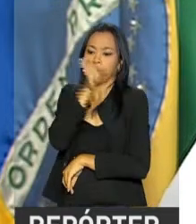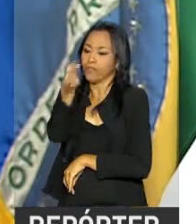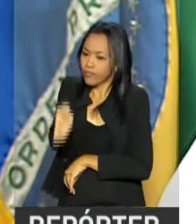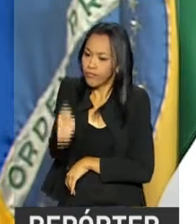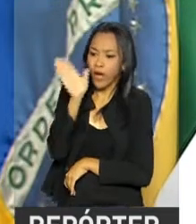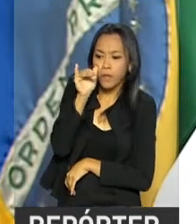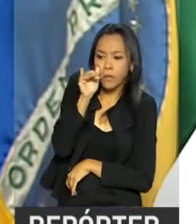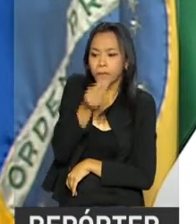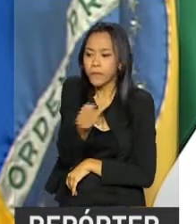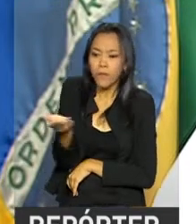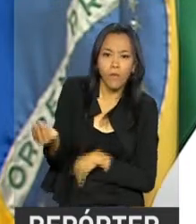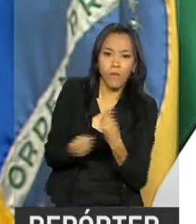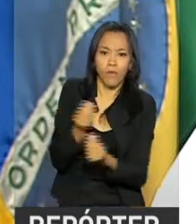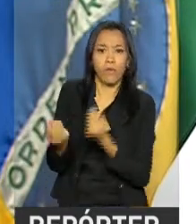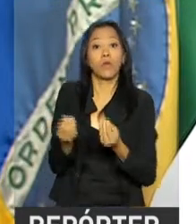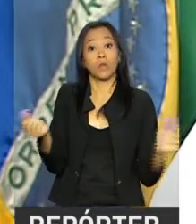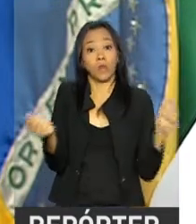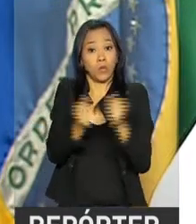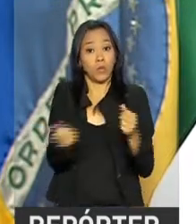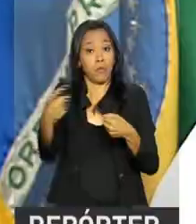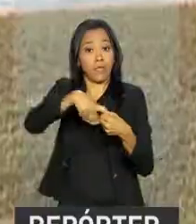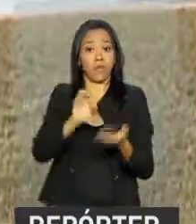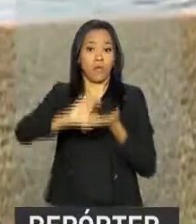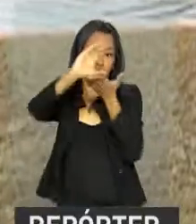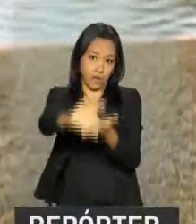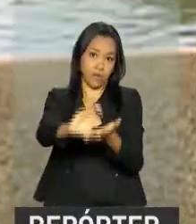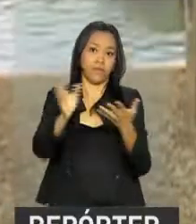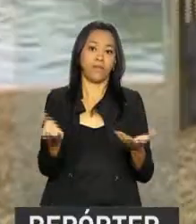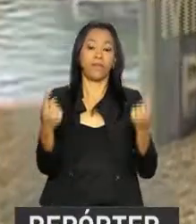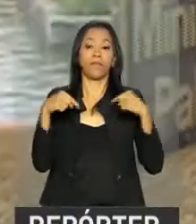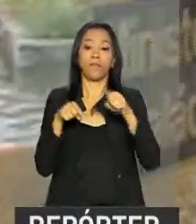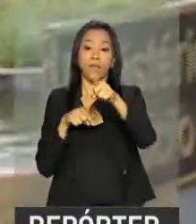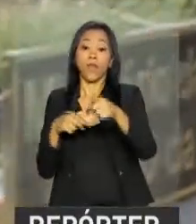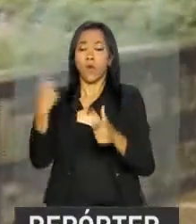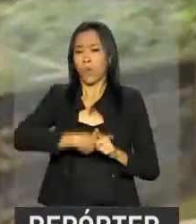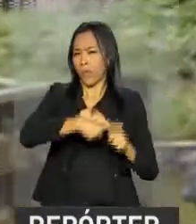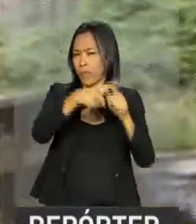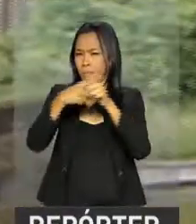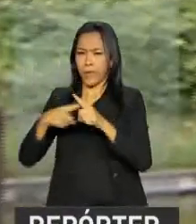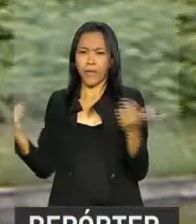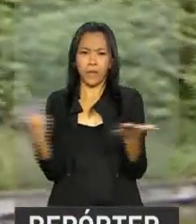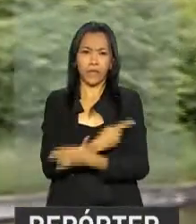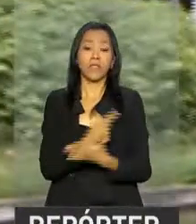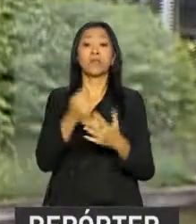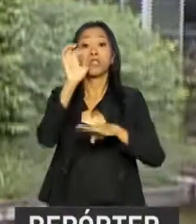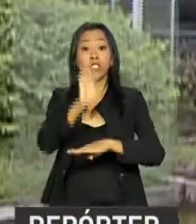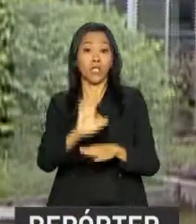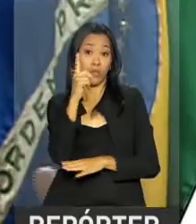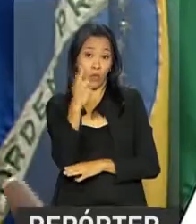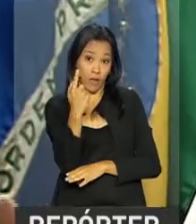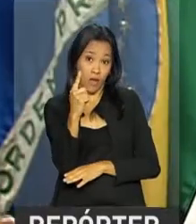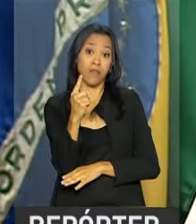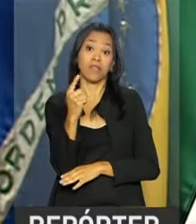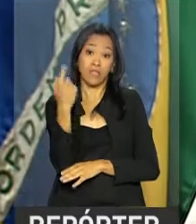por resolução do Conselho Nacional Penitenciário, de Política Penitenciária. A crise penitenciária no estado de Goiás tem preocupado o governo.